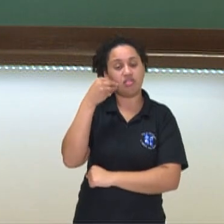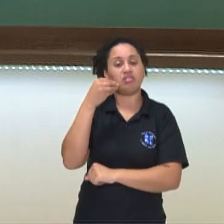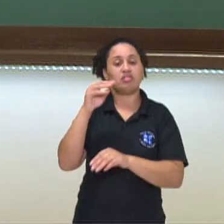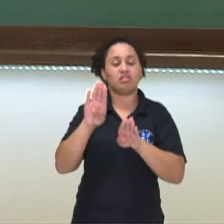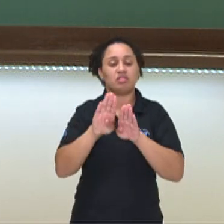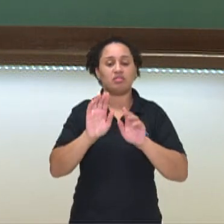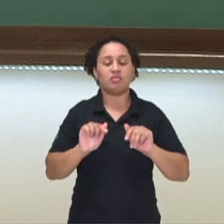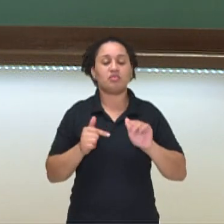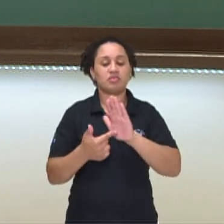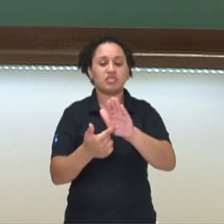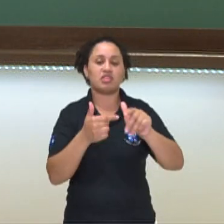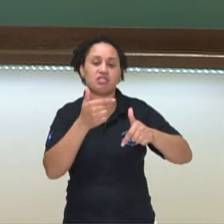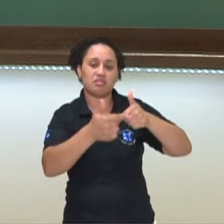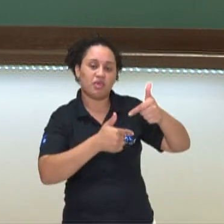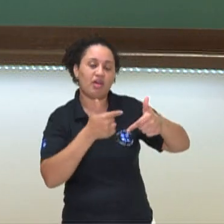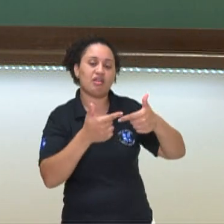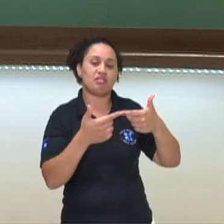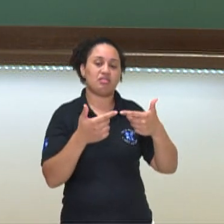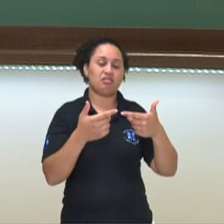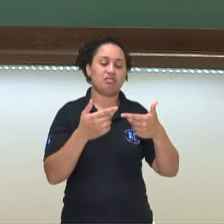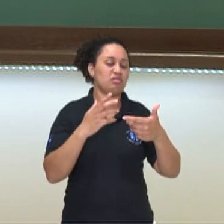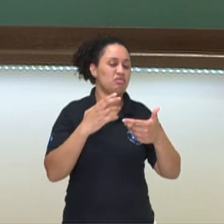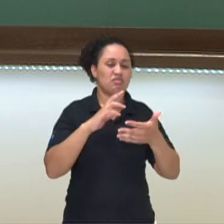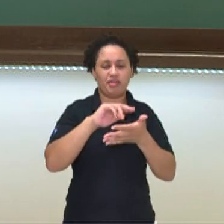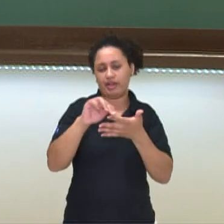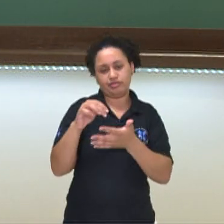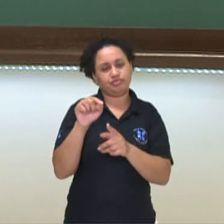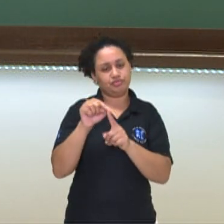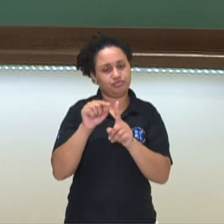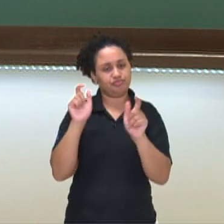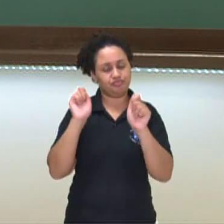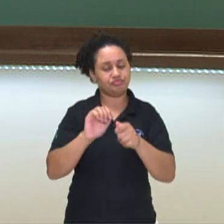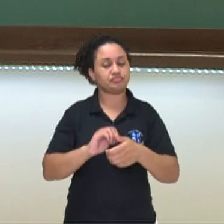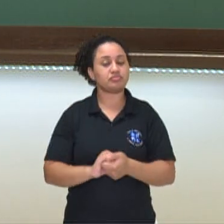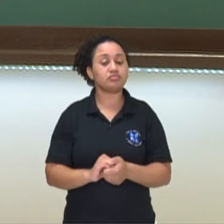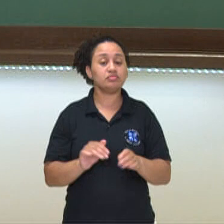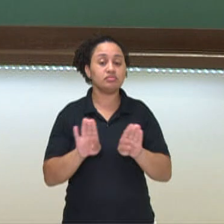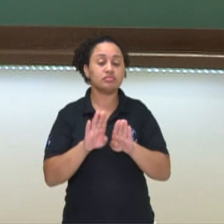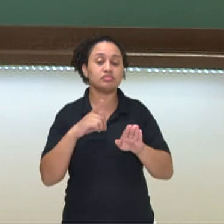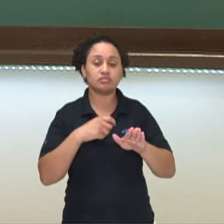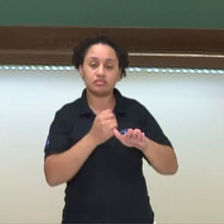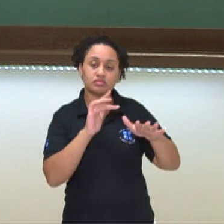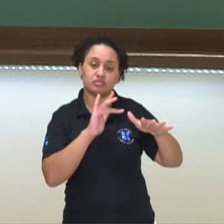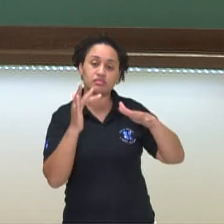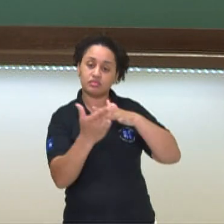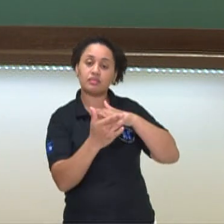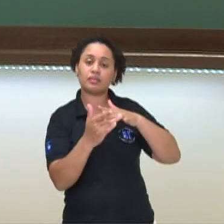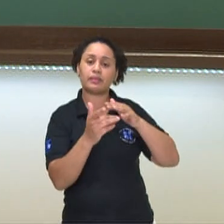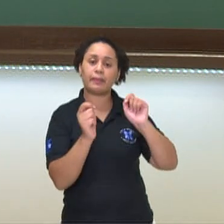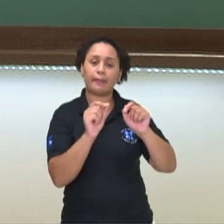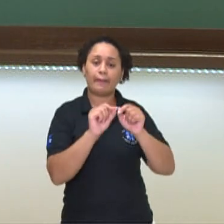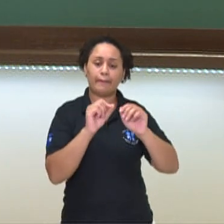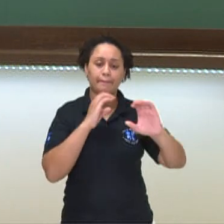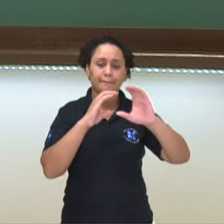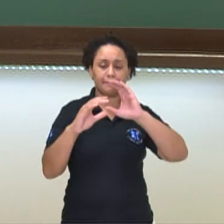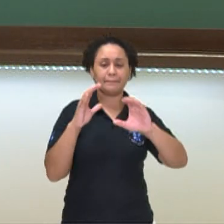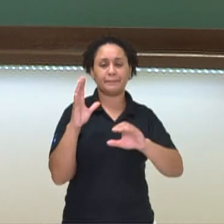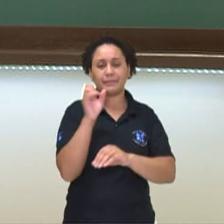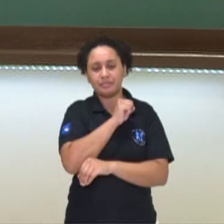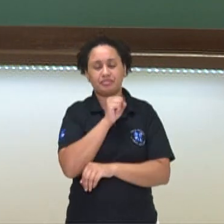de serviços, sejam eles da forma que for. Nós também temos redes sociais que possibilitam a comunicação